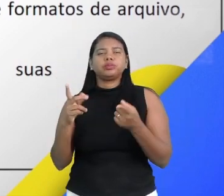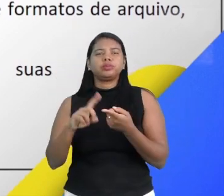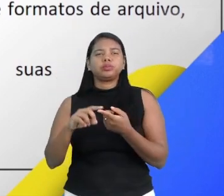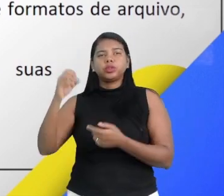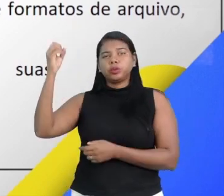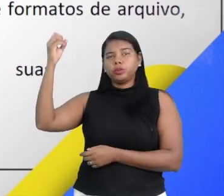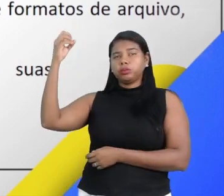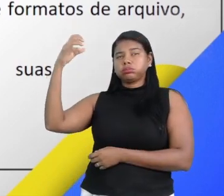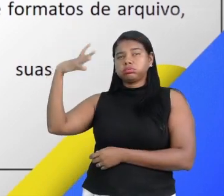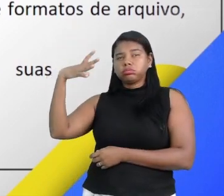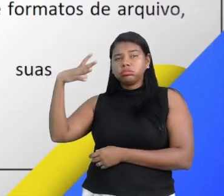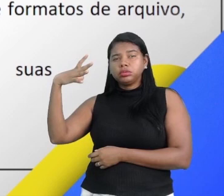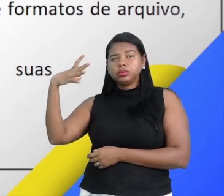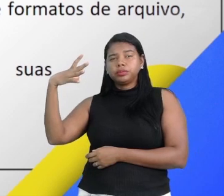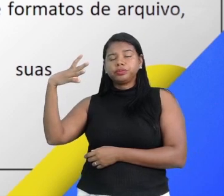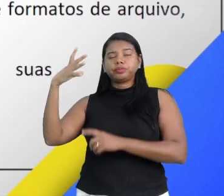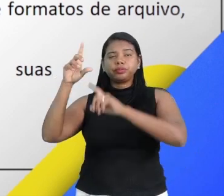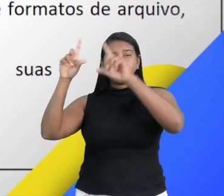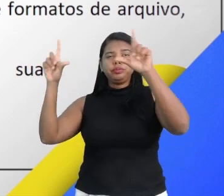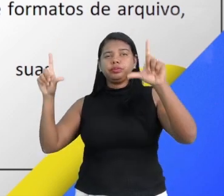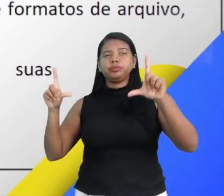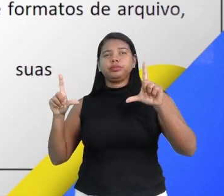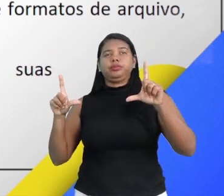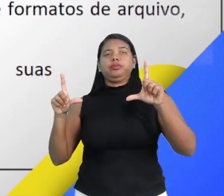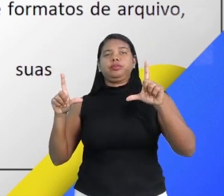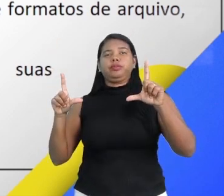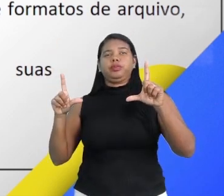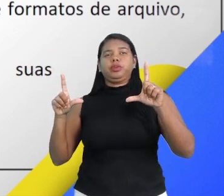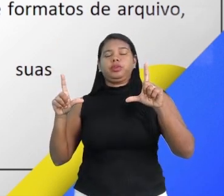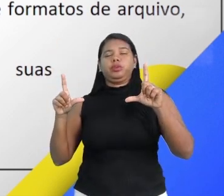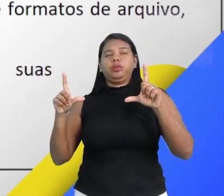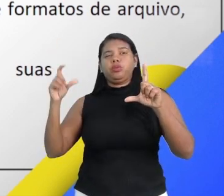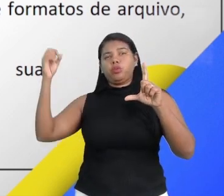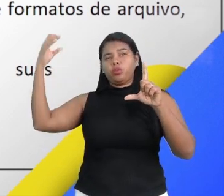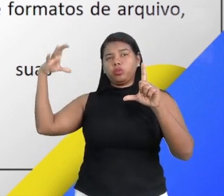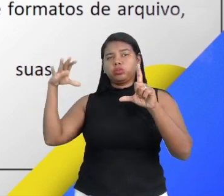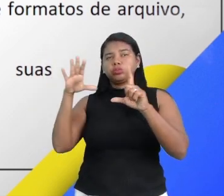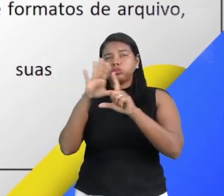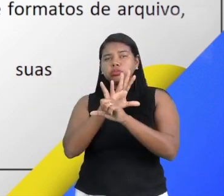na imagem ou uma luz difusa, e você pode também ajustar essas